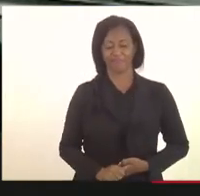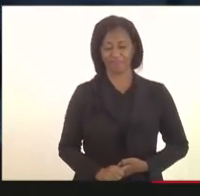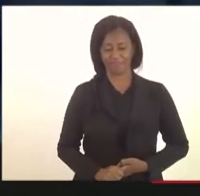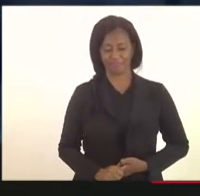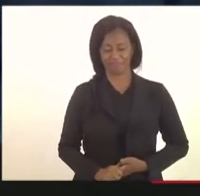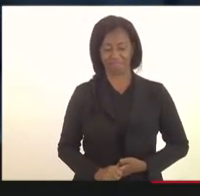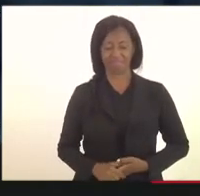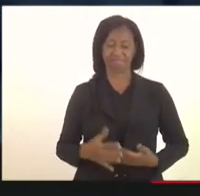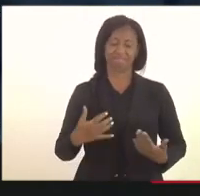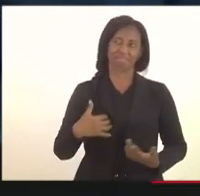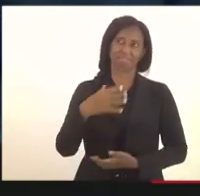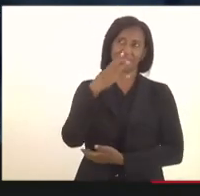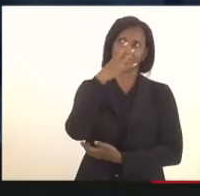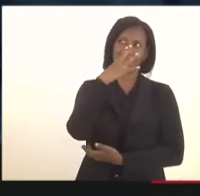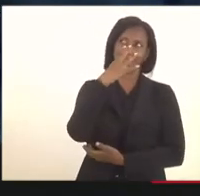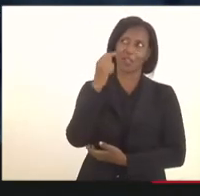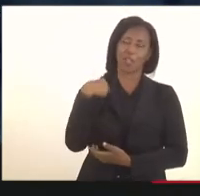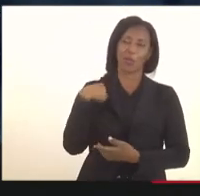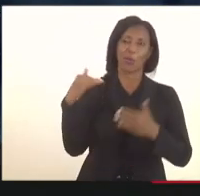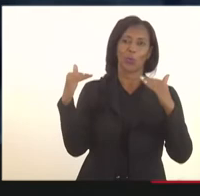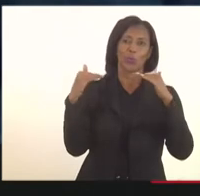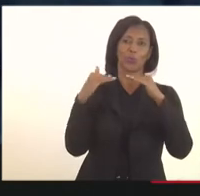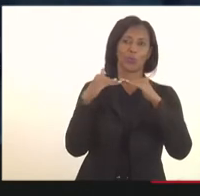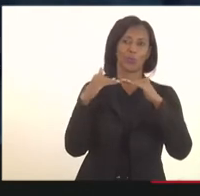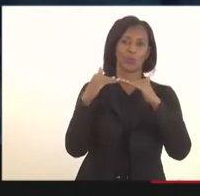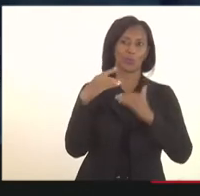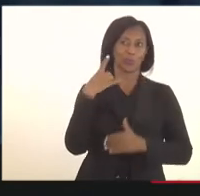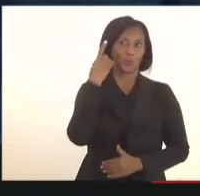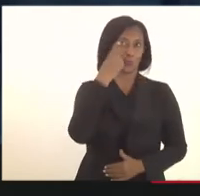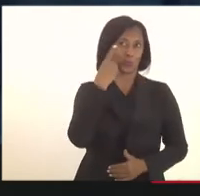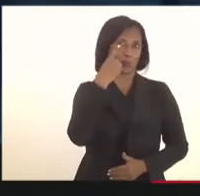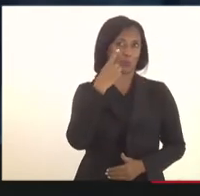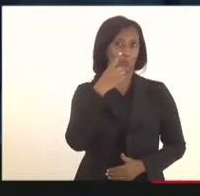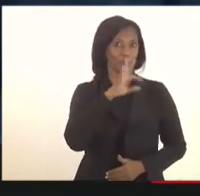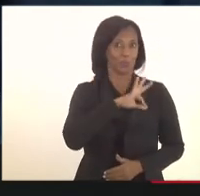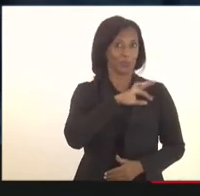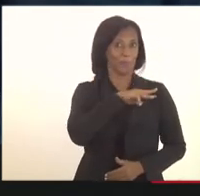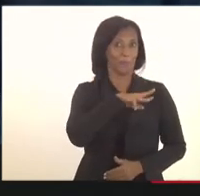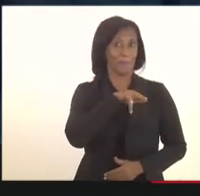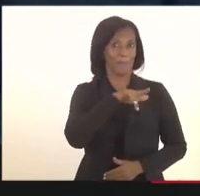impressão que realmente eu concordo com a deputada Marta Rocha, que